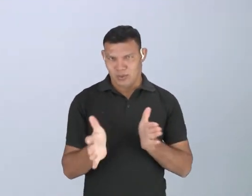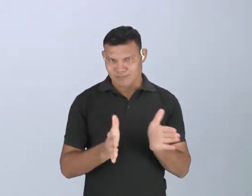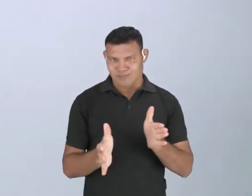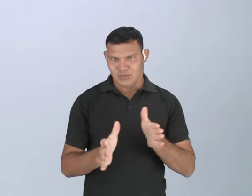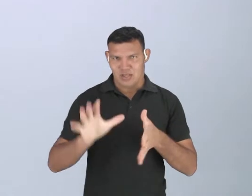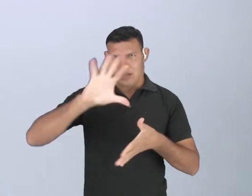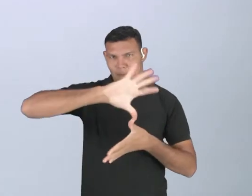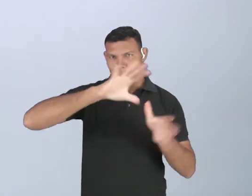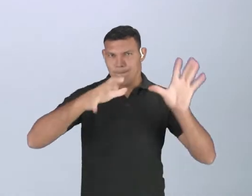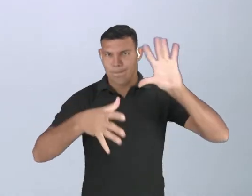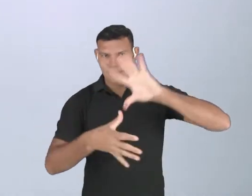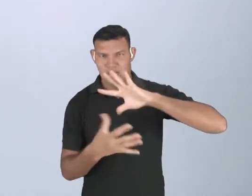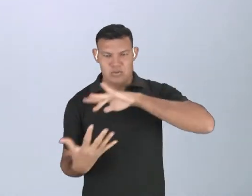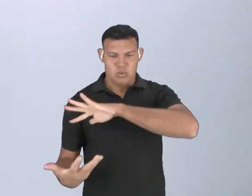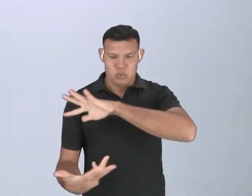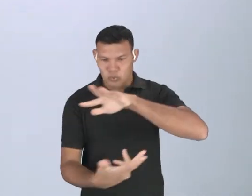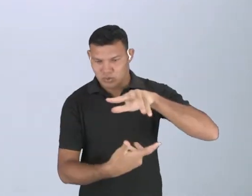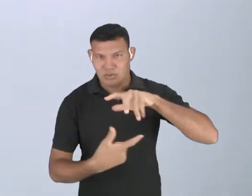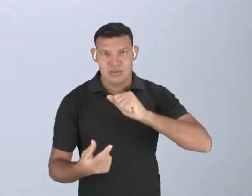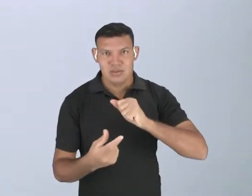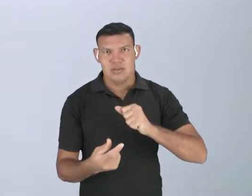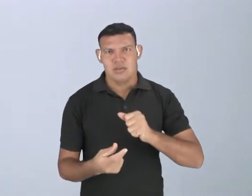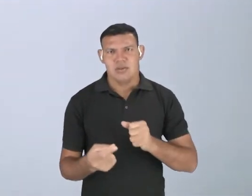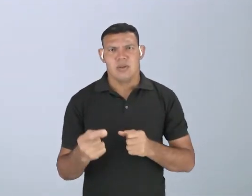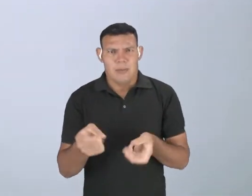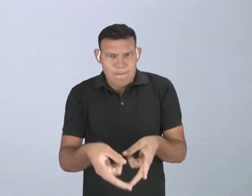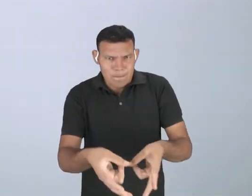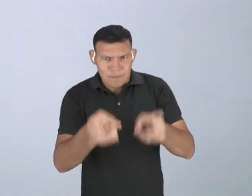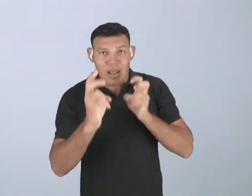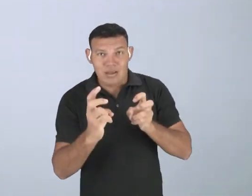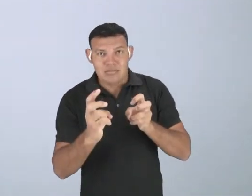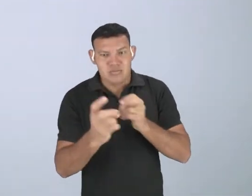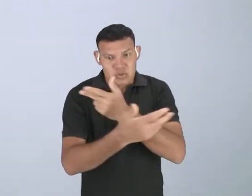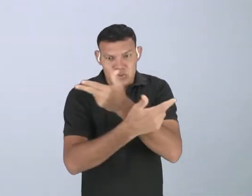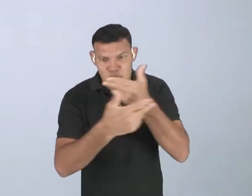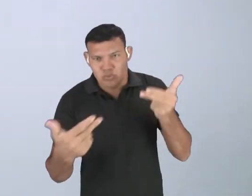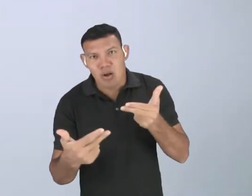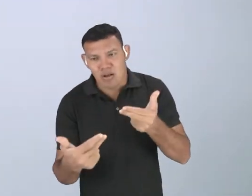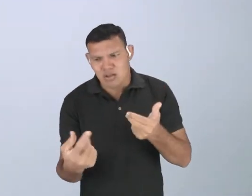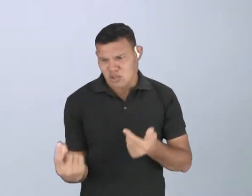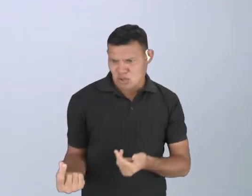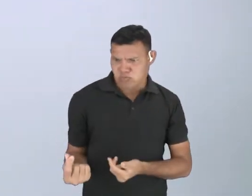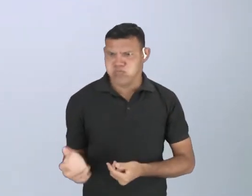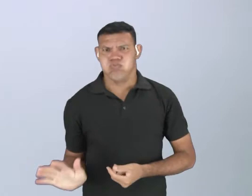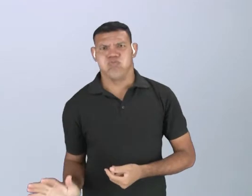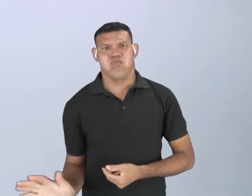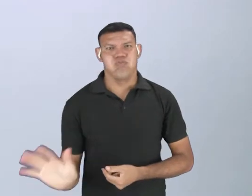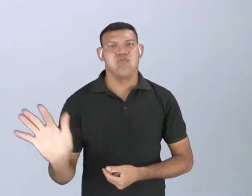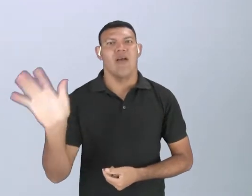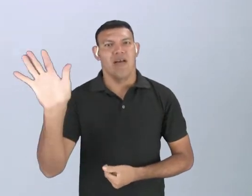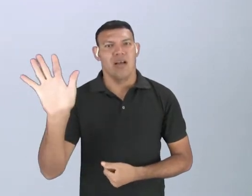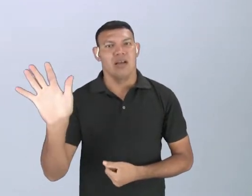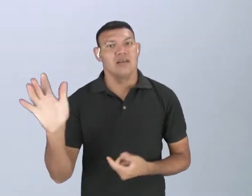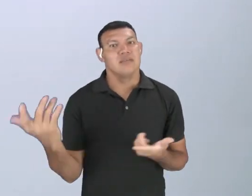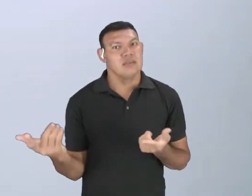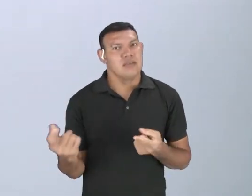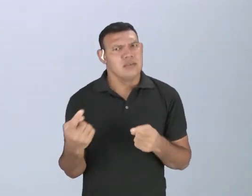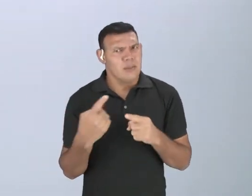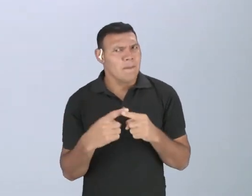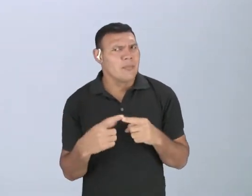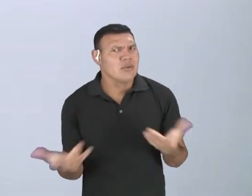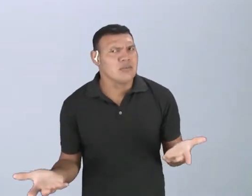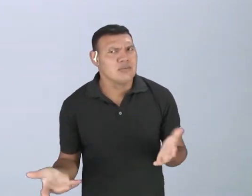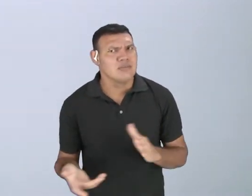vários objetos, vários produtos, eles subiram de preço. Por que isso? Porque, vou dar um exemplo aqui